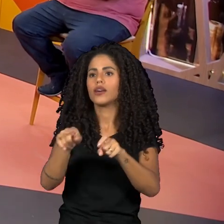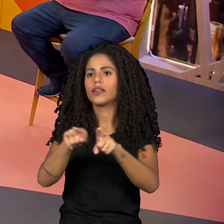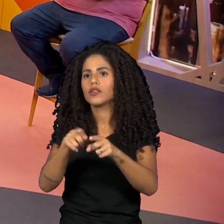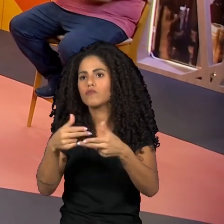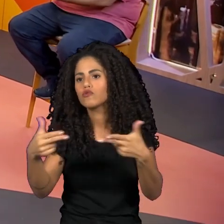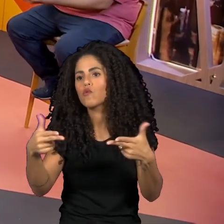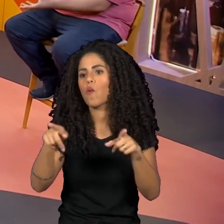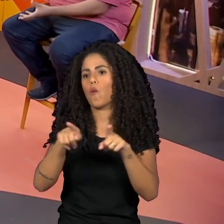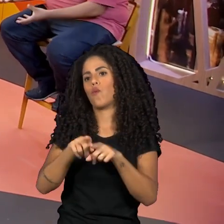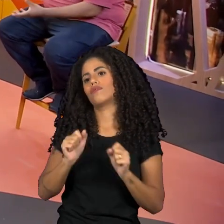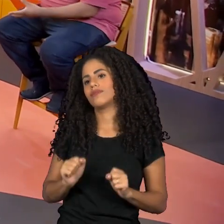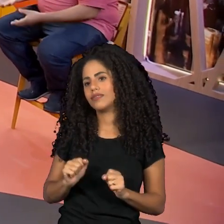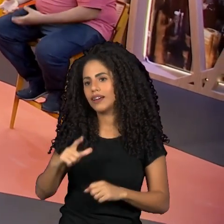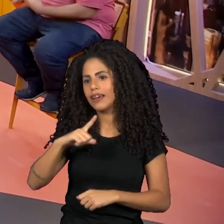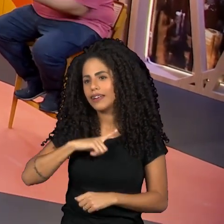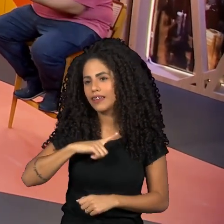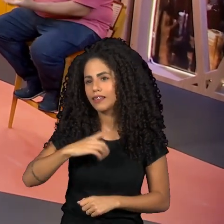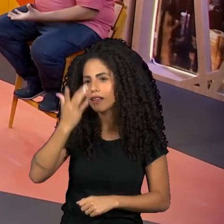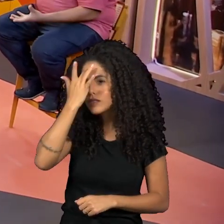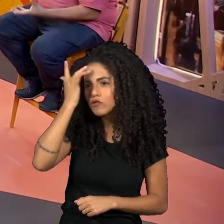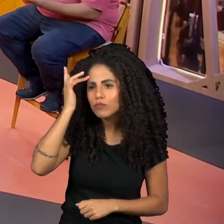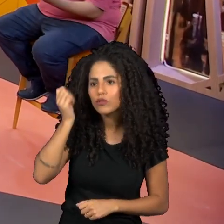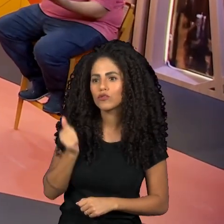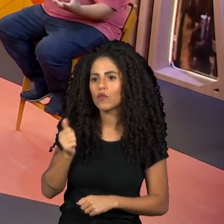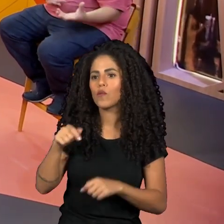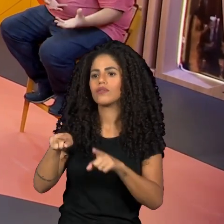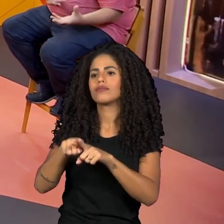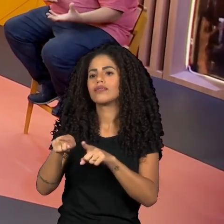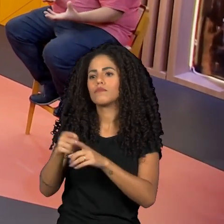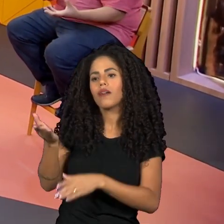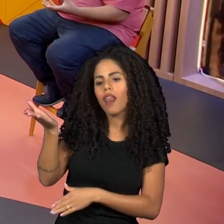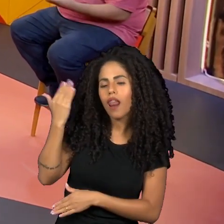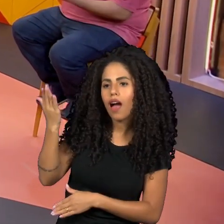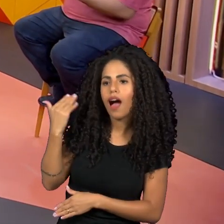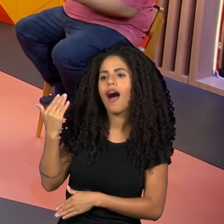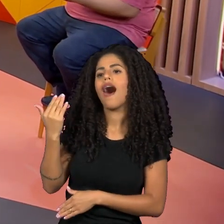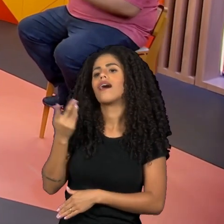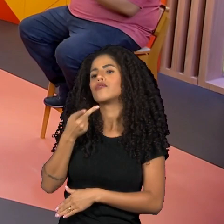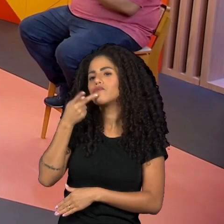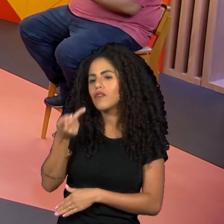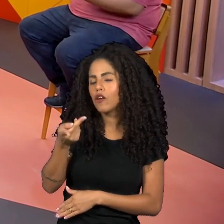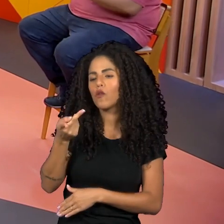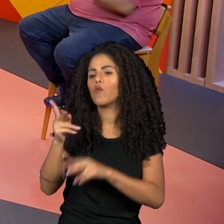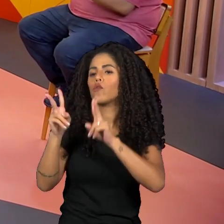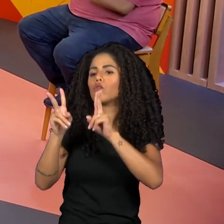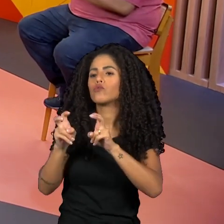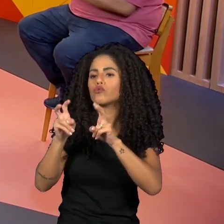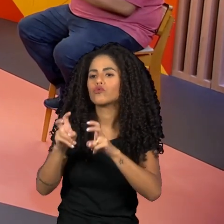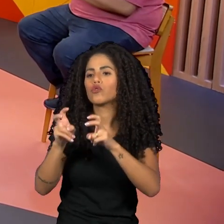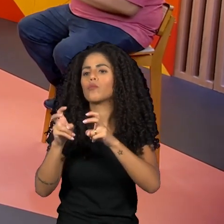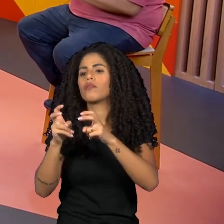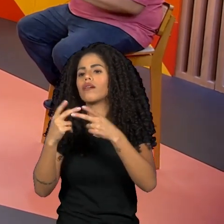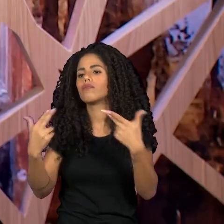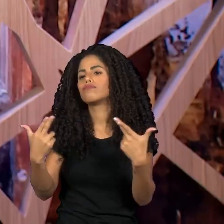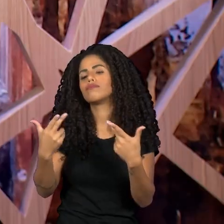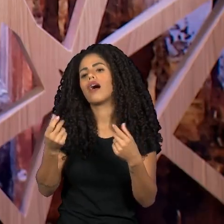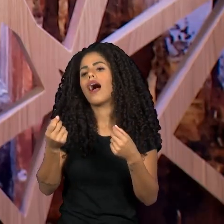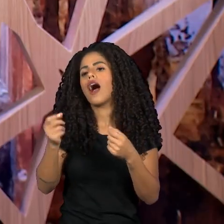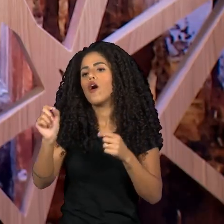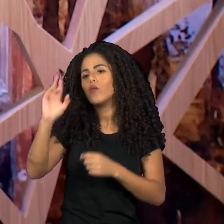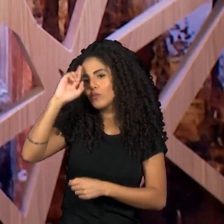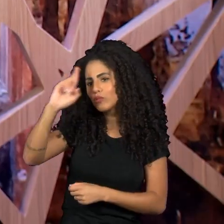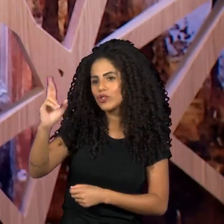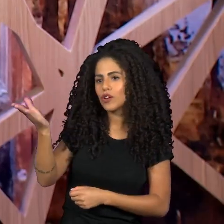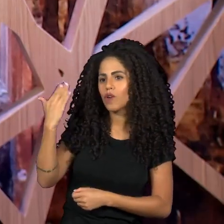da dialética, dialeto das senzalas, como diz o Clóvis Moura, que é essa linguagem, né? Os senhores tentaram